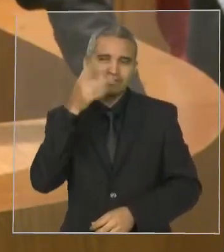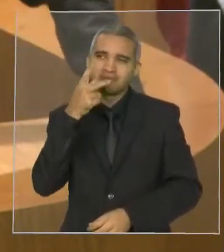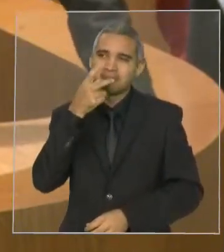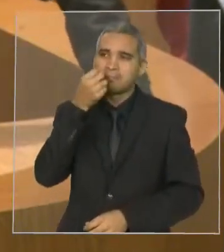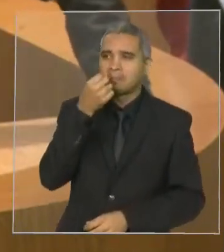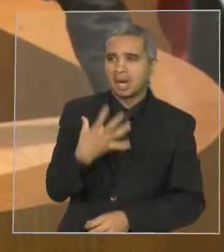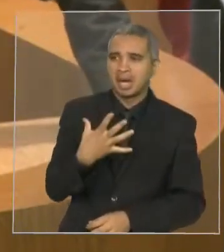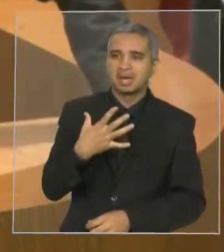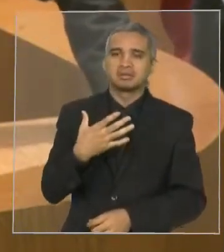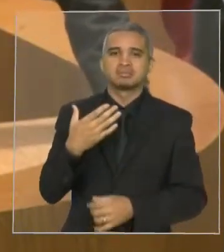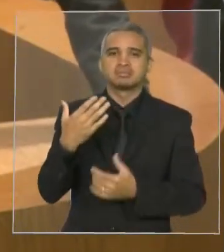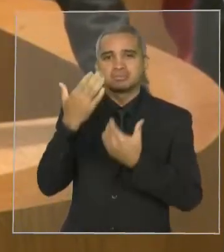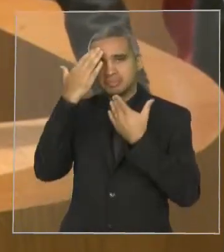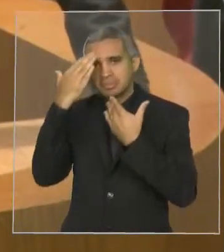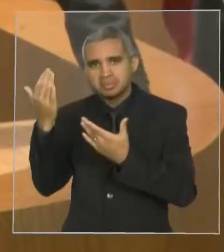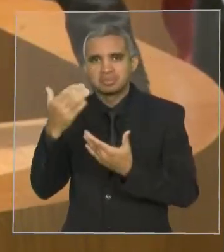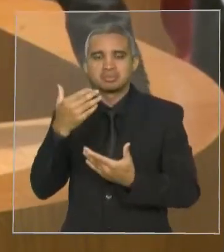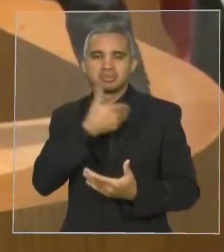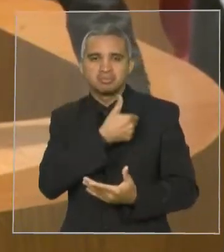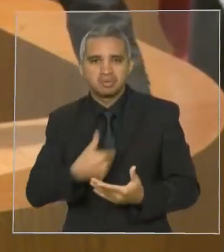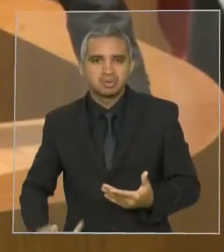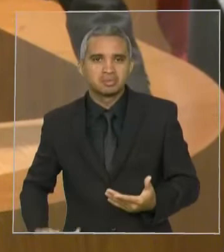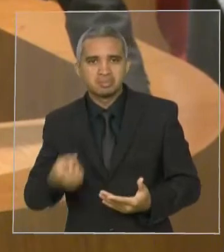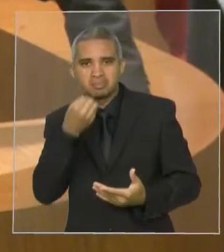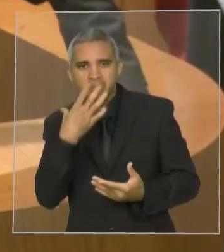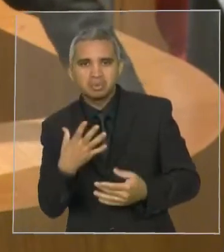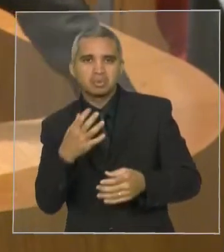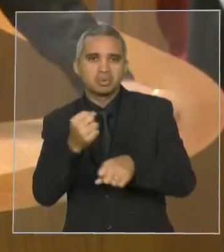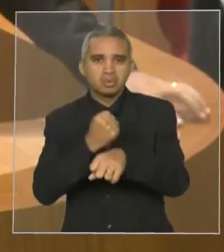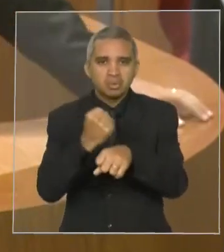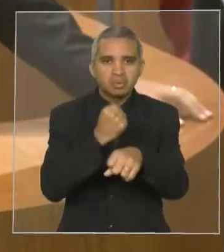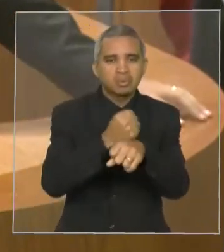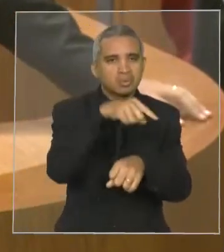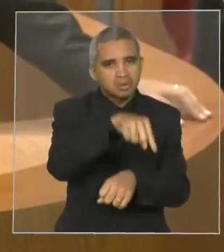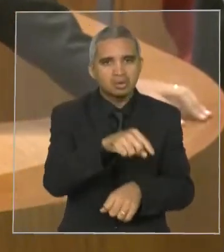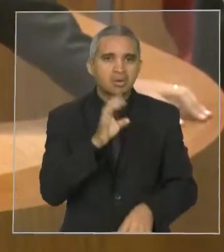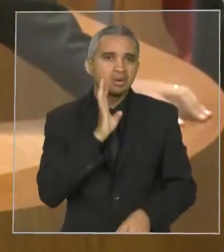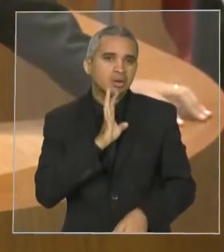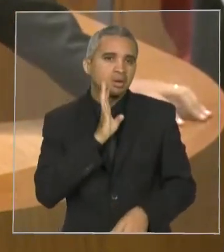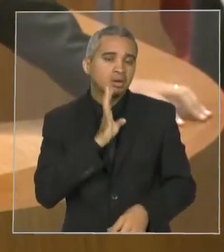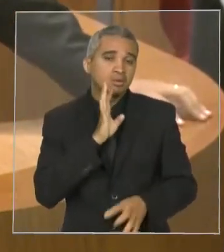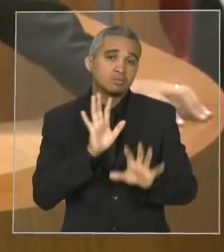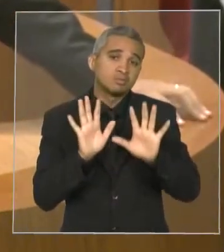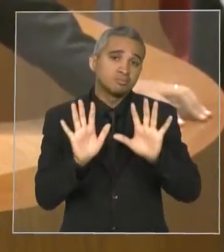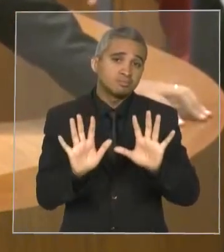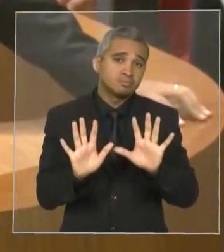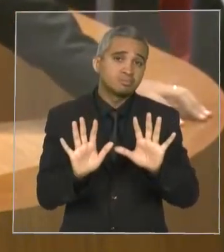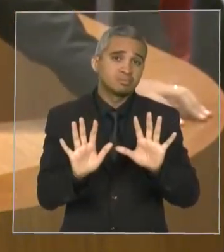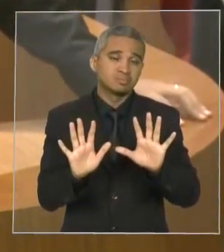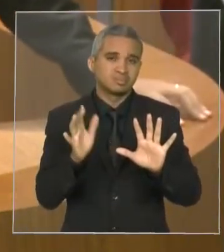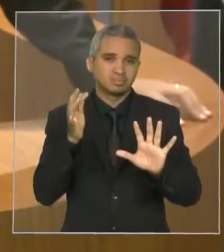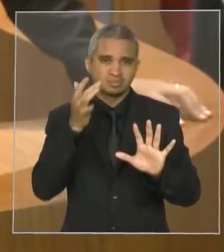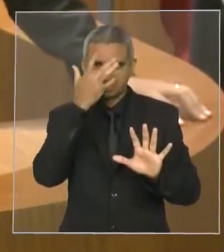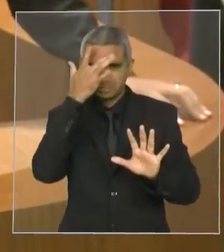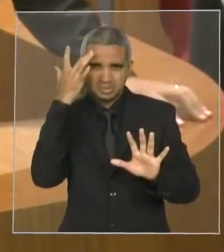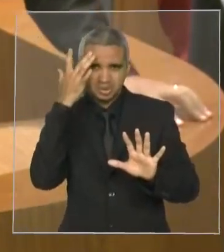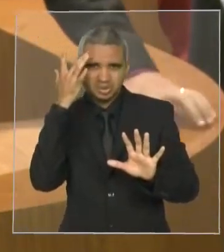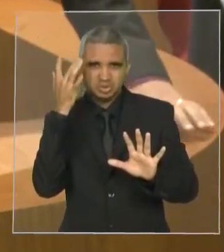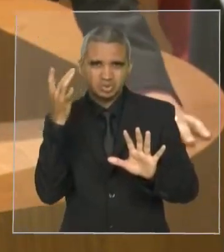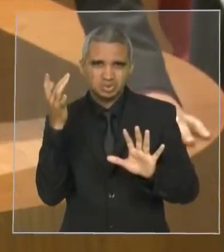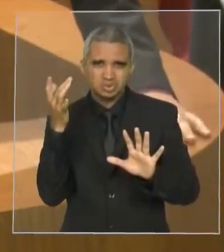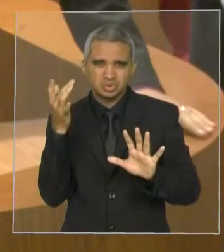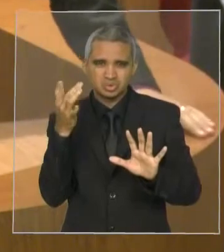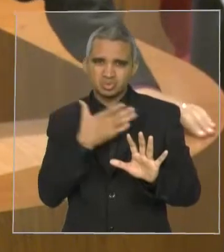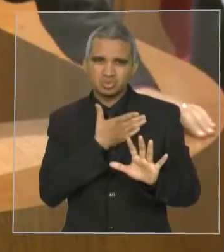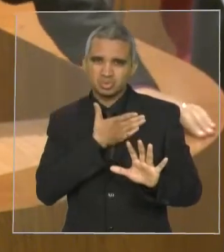não tem como não reconhecer agora é muito fácil chegar e negar sobretudo quem não vive na